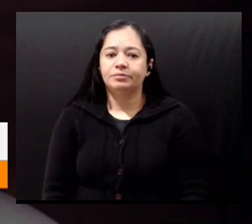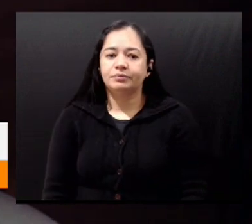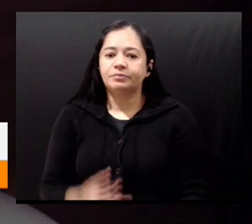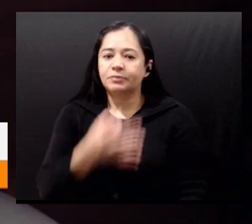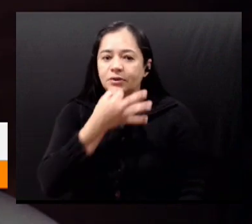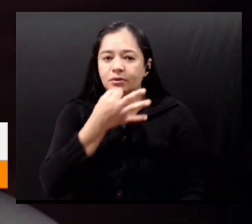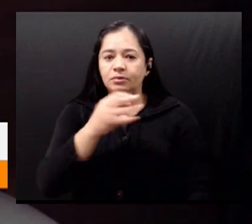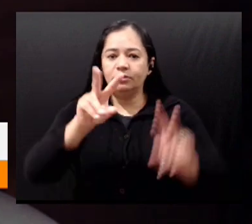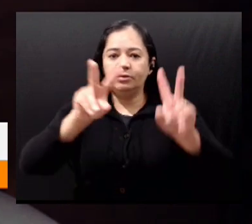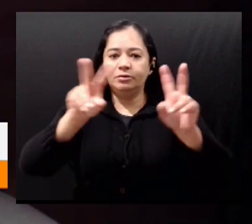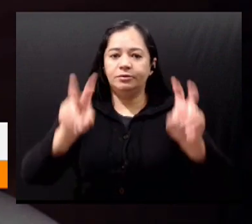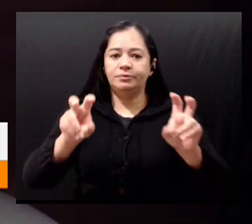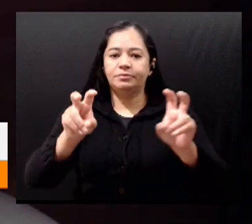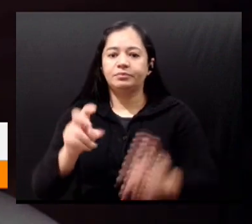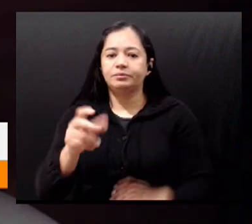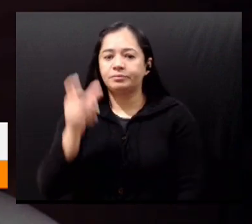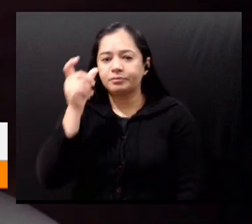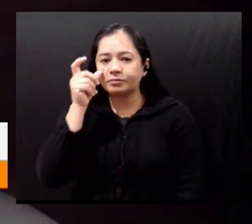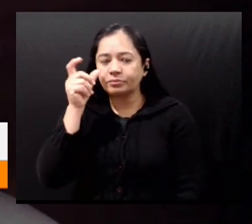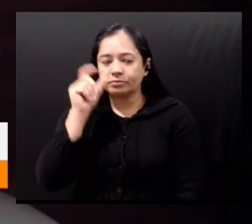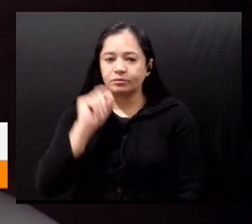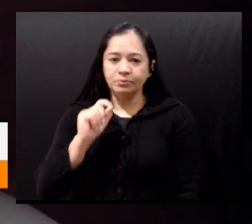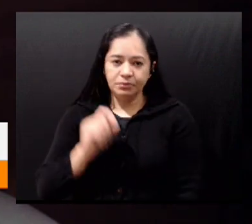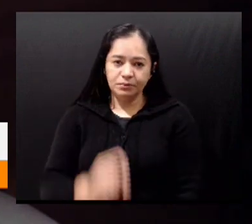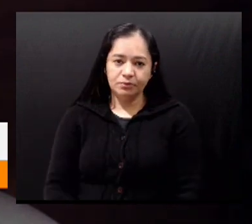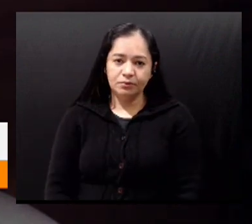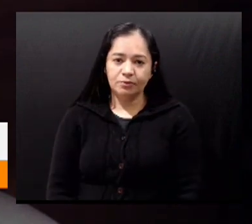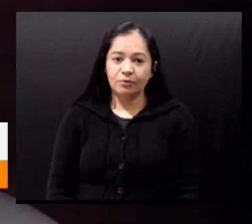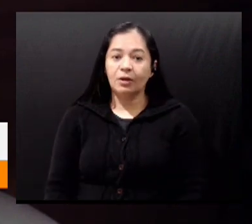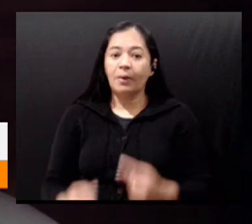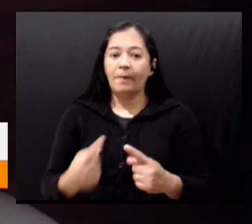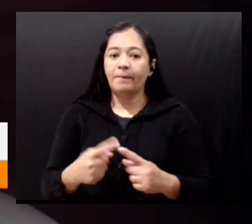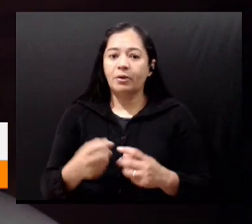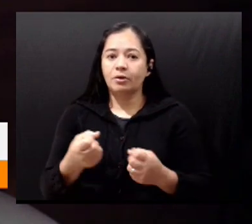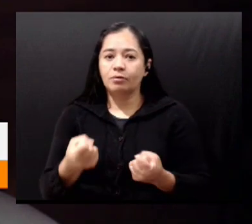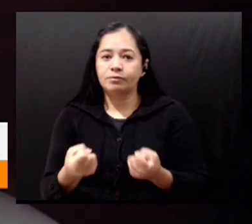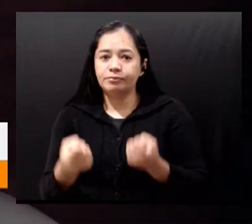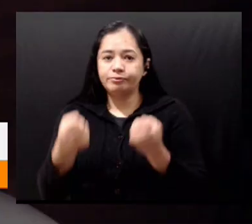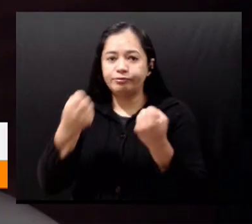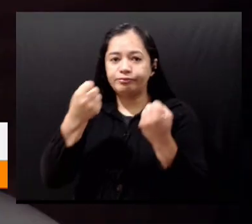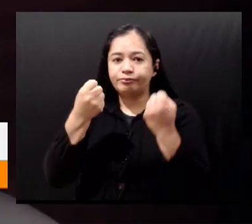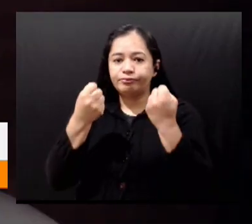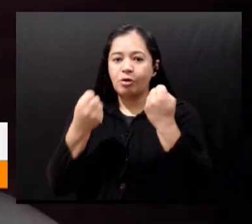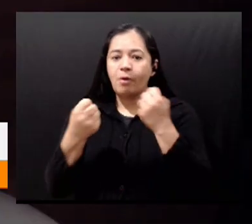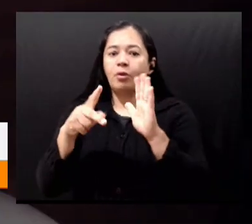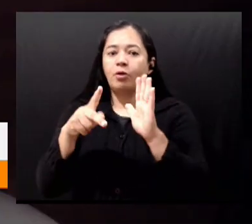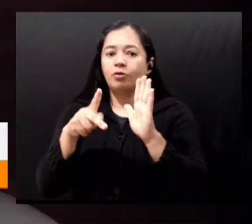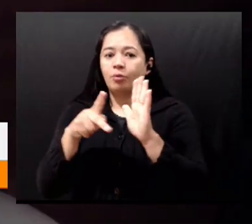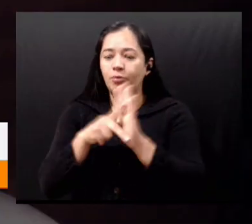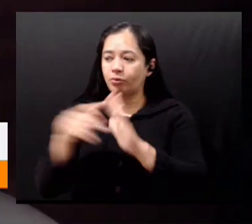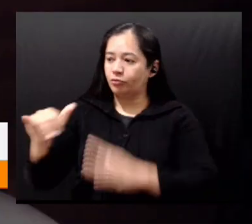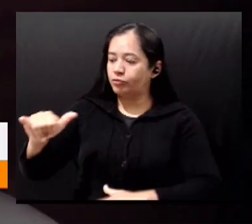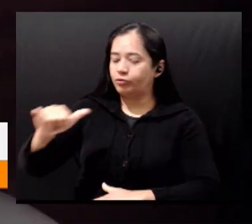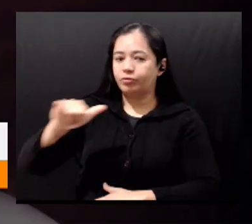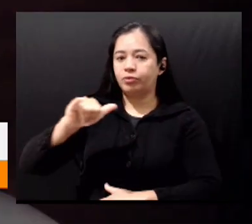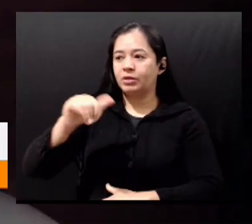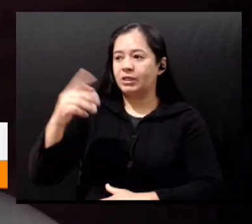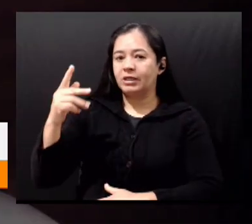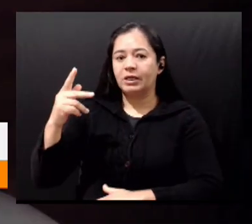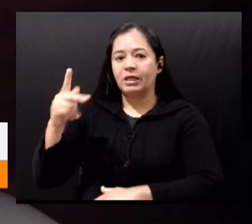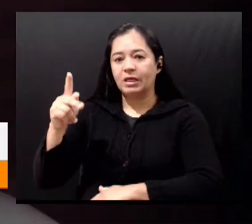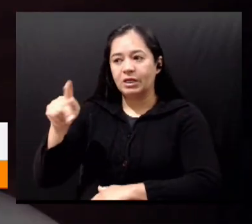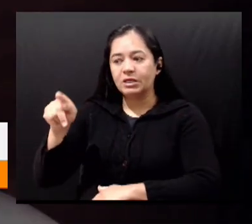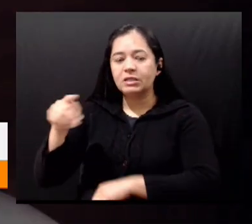muito interessante. Uhum. Os pilotos de companhia aérea, eles são treinados para responderem a situações críticas.